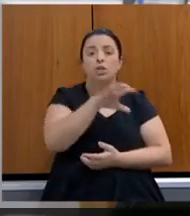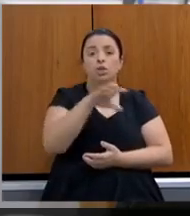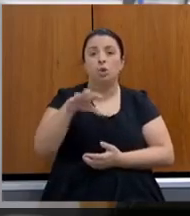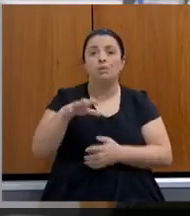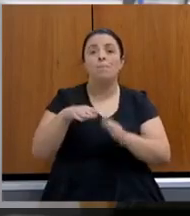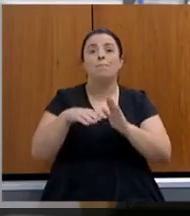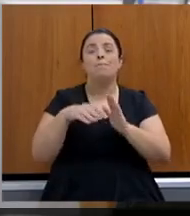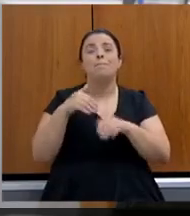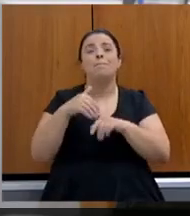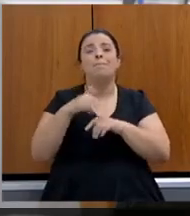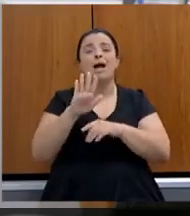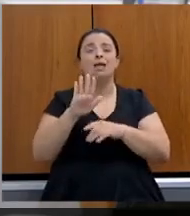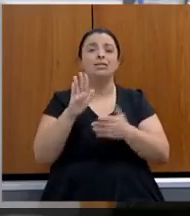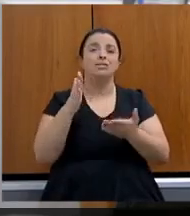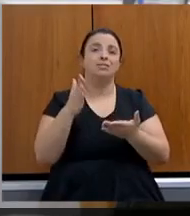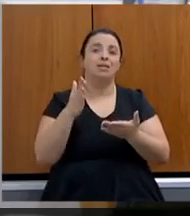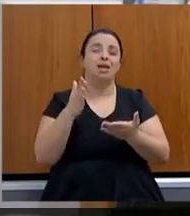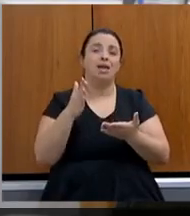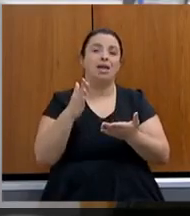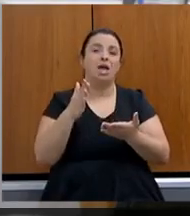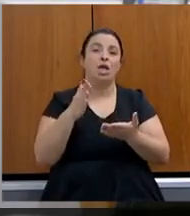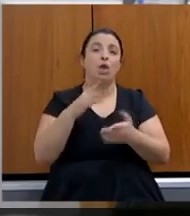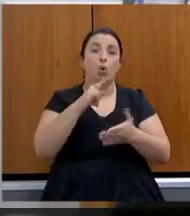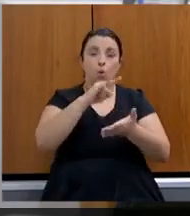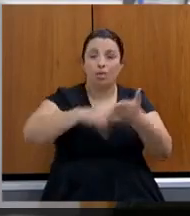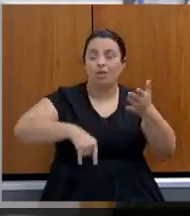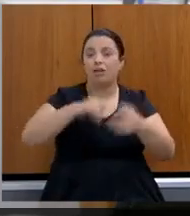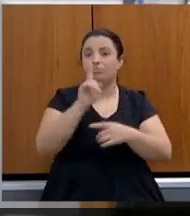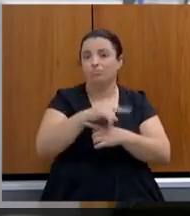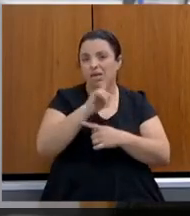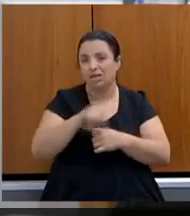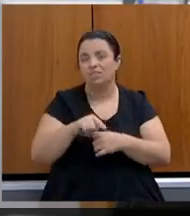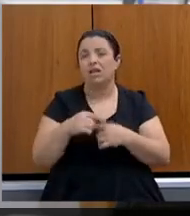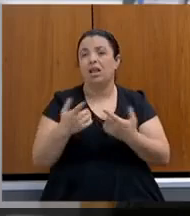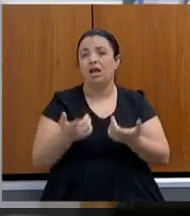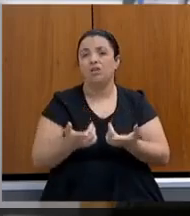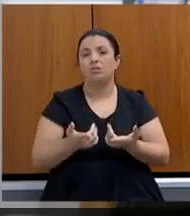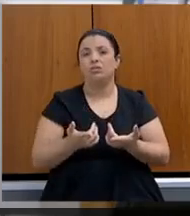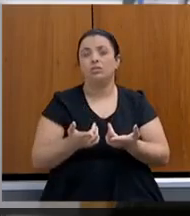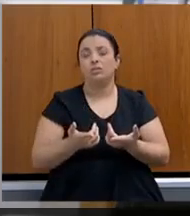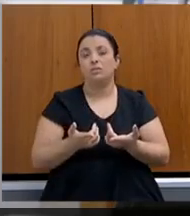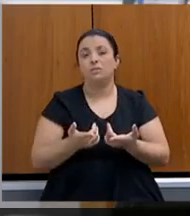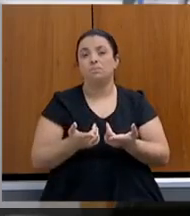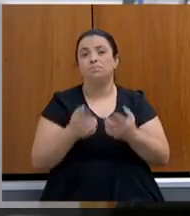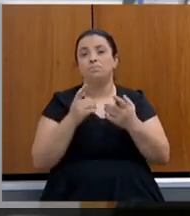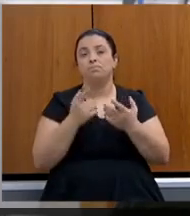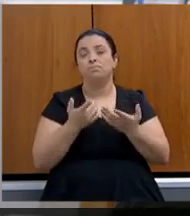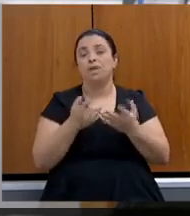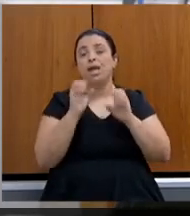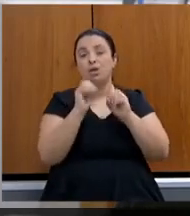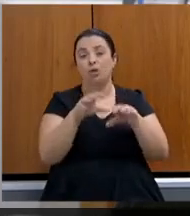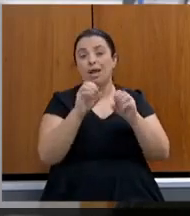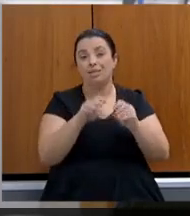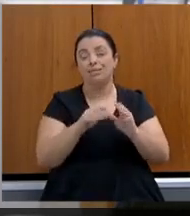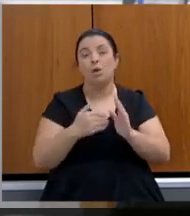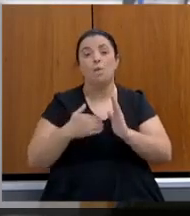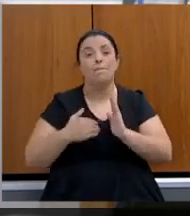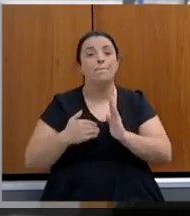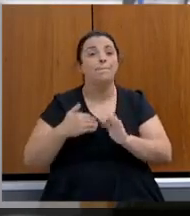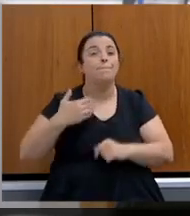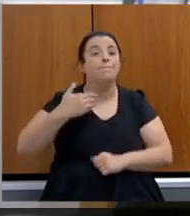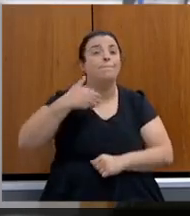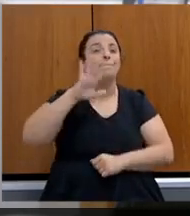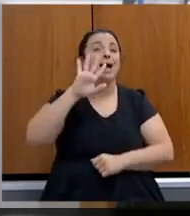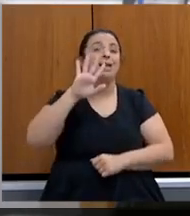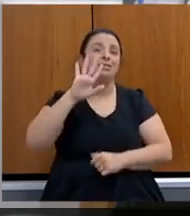em números absolutos a educação foi a que teve o maior votação foi que teve o maior número de